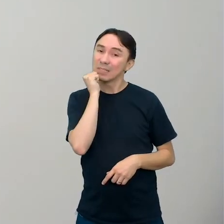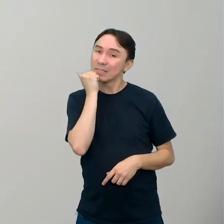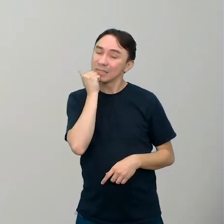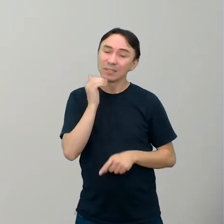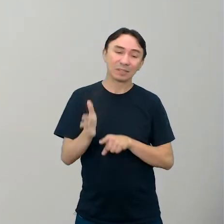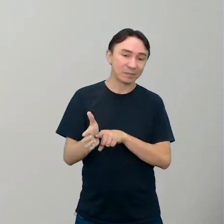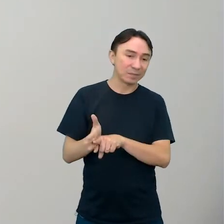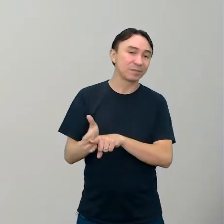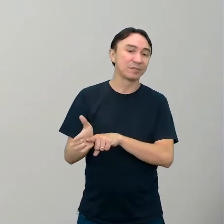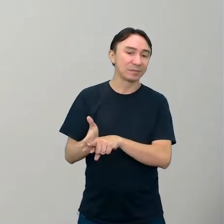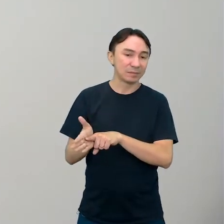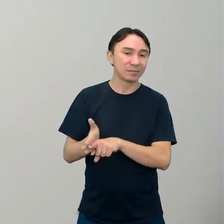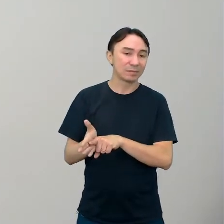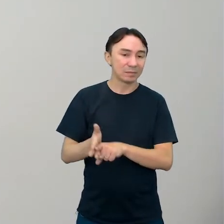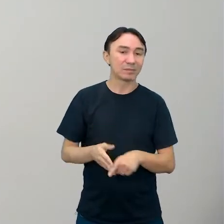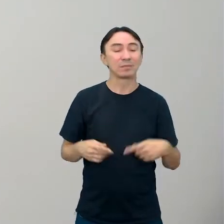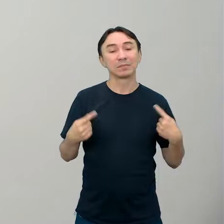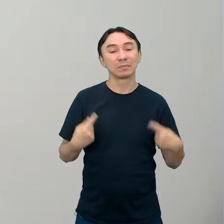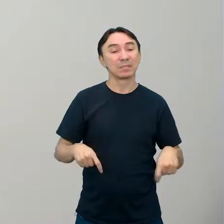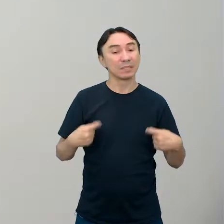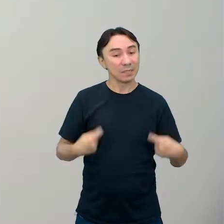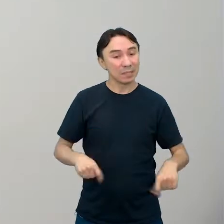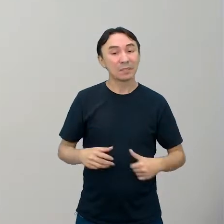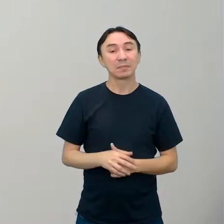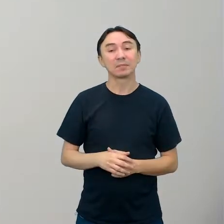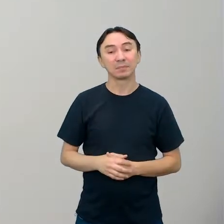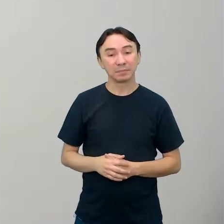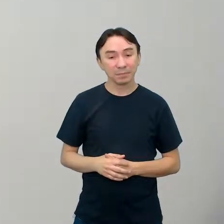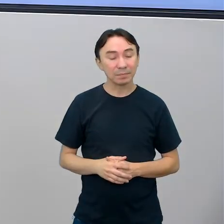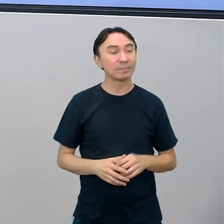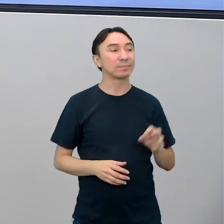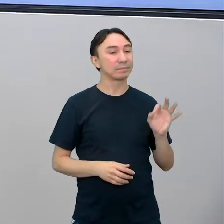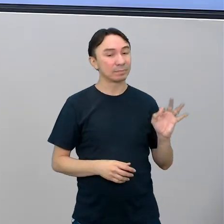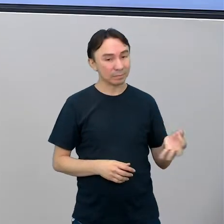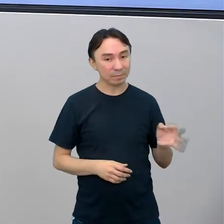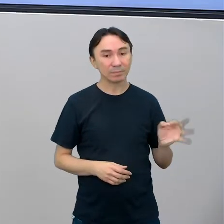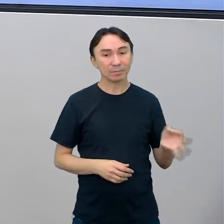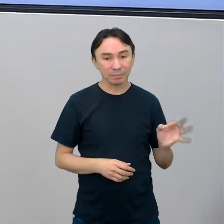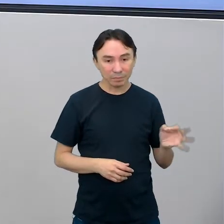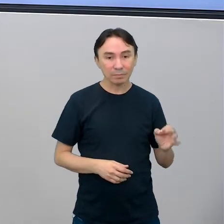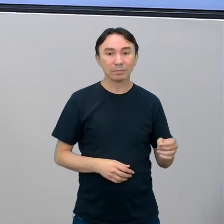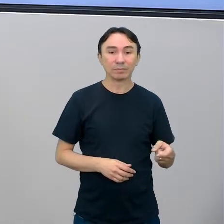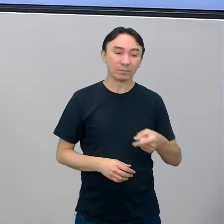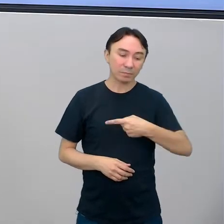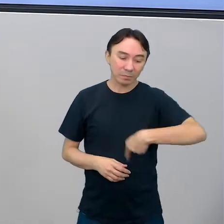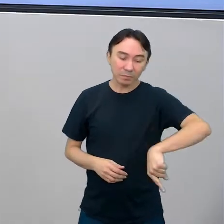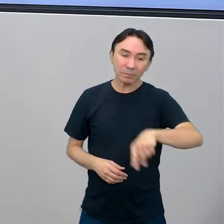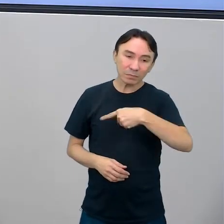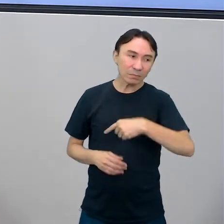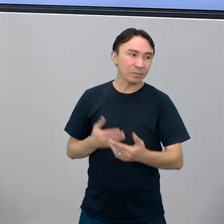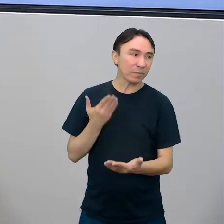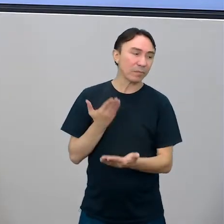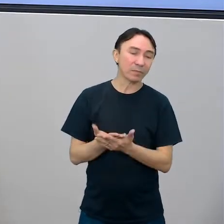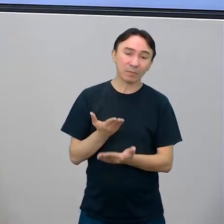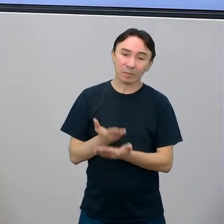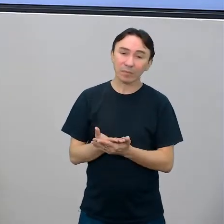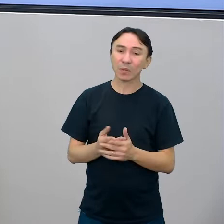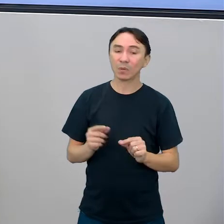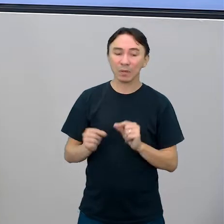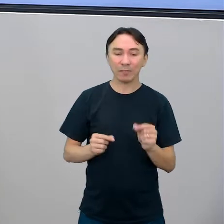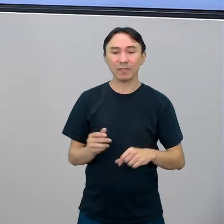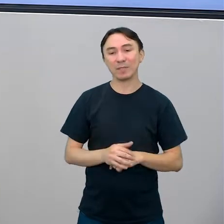eixo aí da investigação científica, Sim, a gente vai estudar a constituição de como é feito